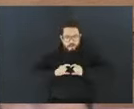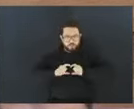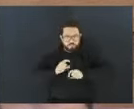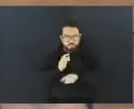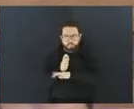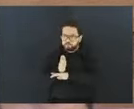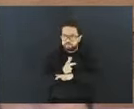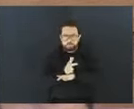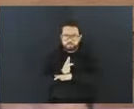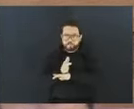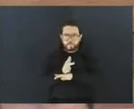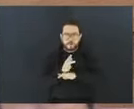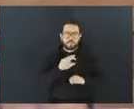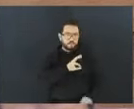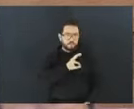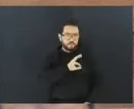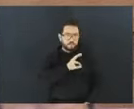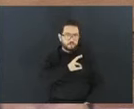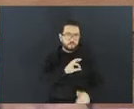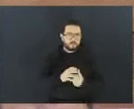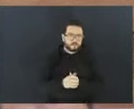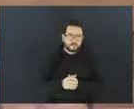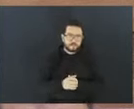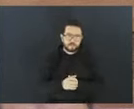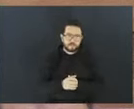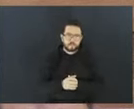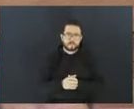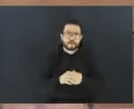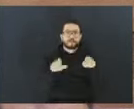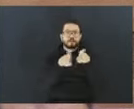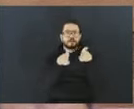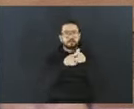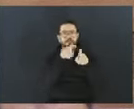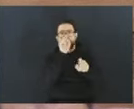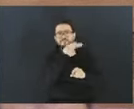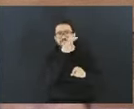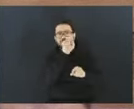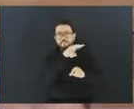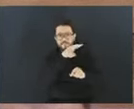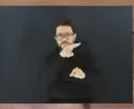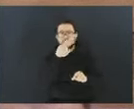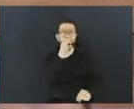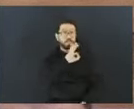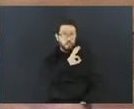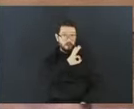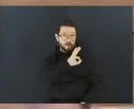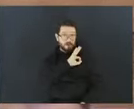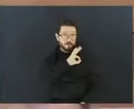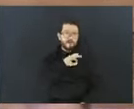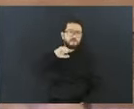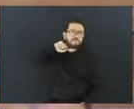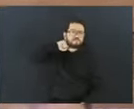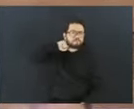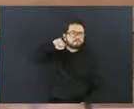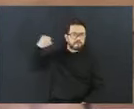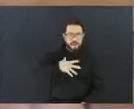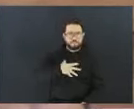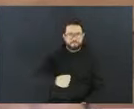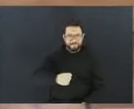há enormes taxas de suicídio entre os policiais, e o Paraná é o 4º estado com maior número de suicídios